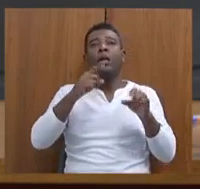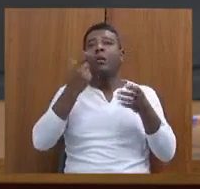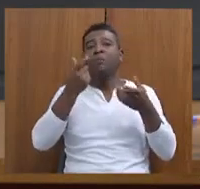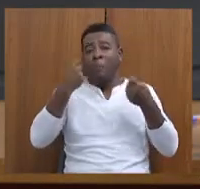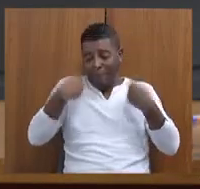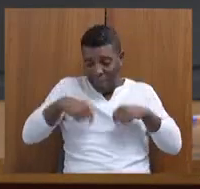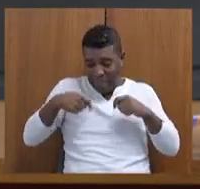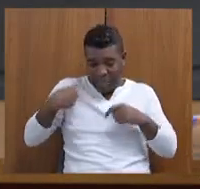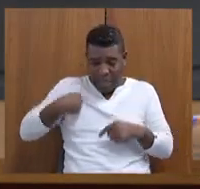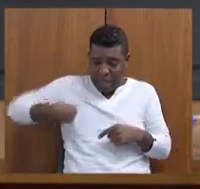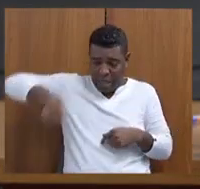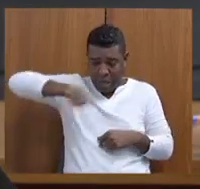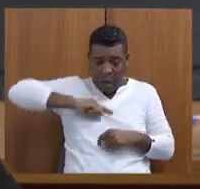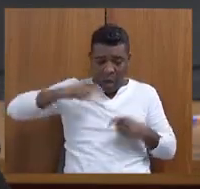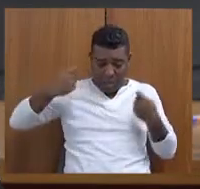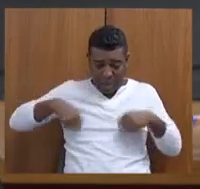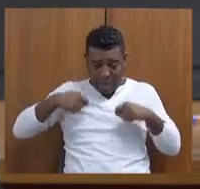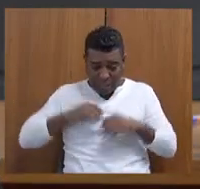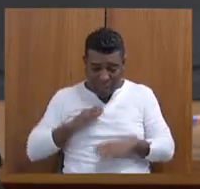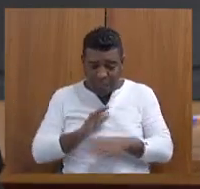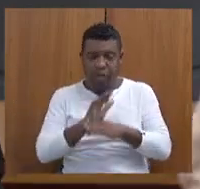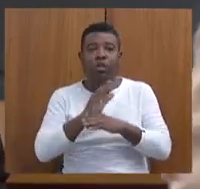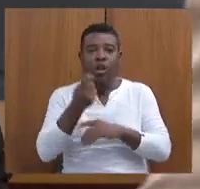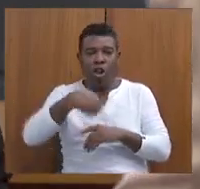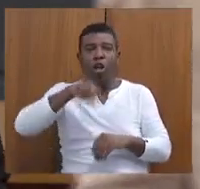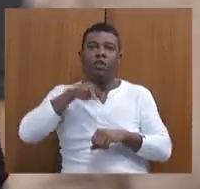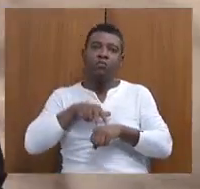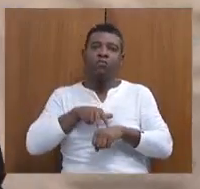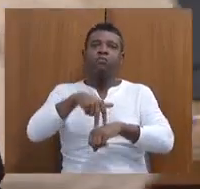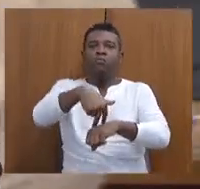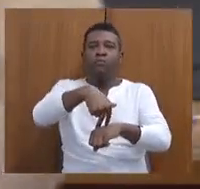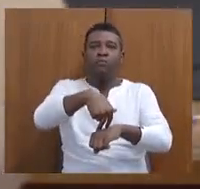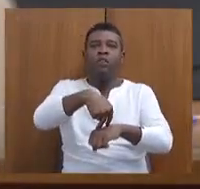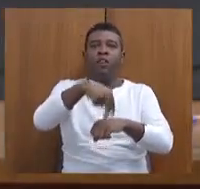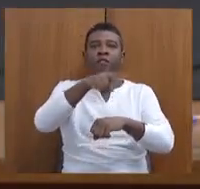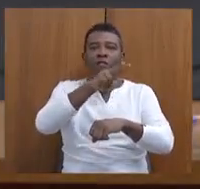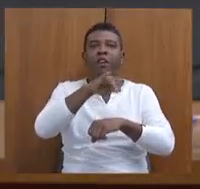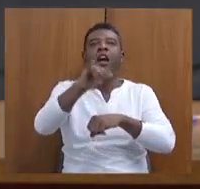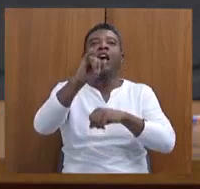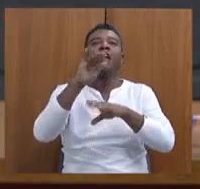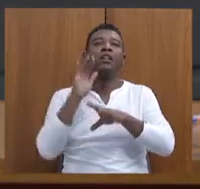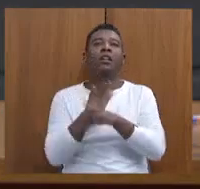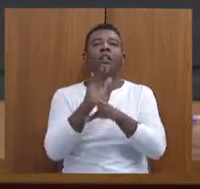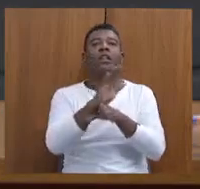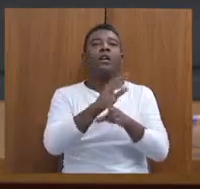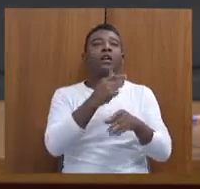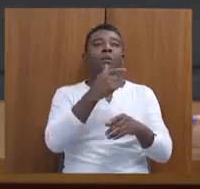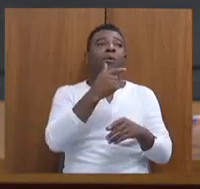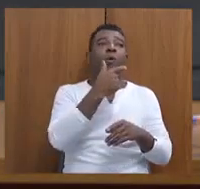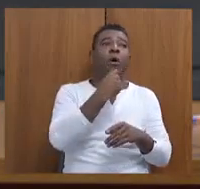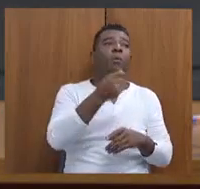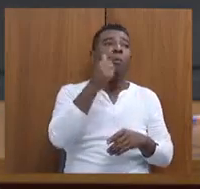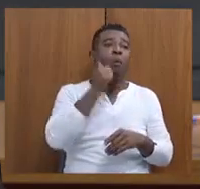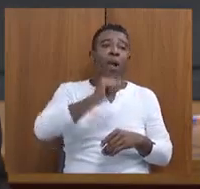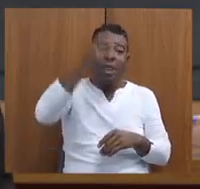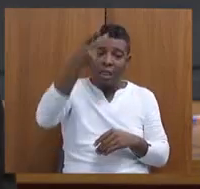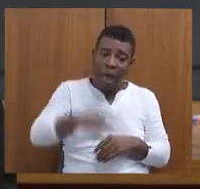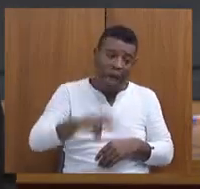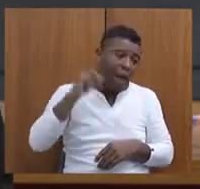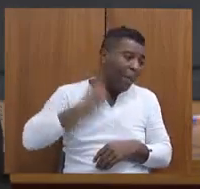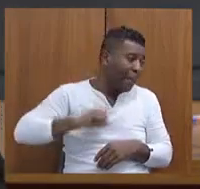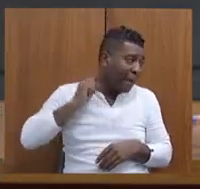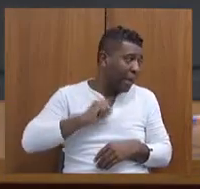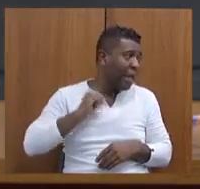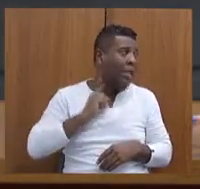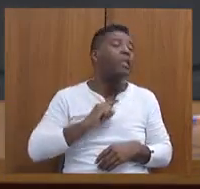nós estaremos aí firmes nessas fileiras para que os mineiros e as mineiras desfrutem